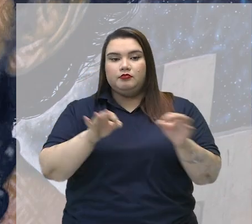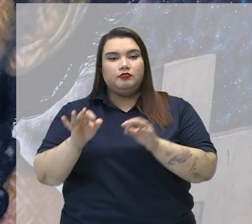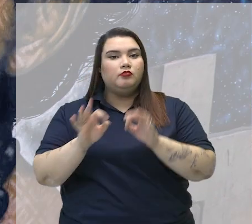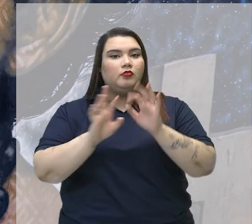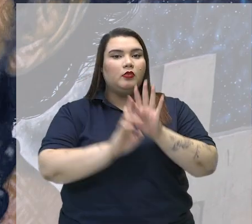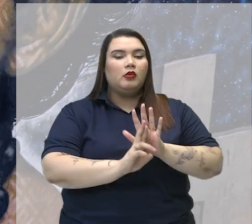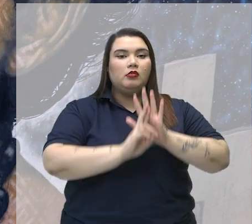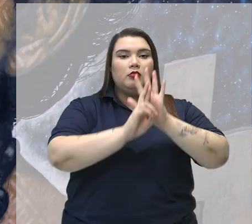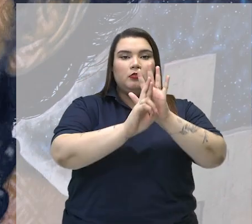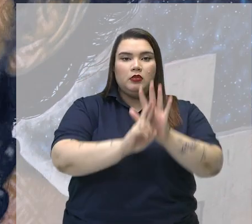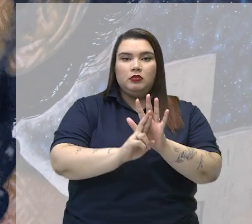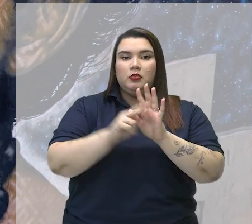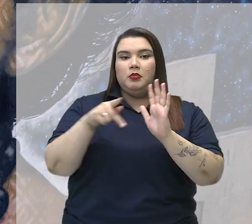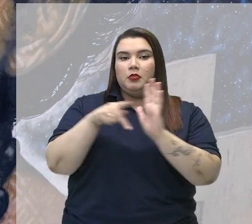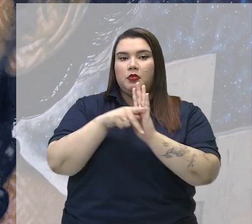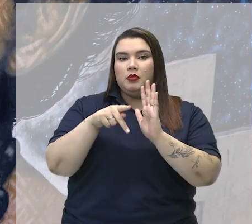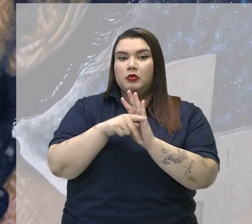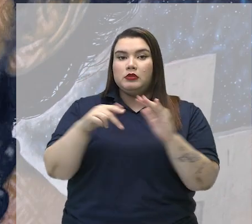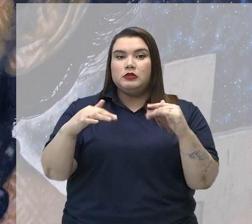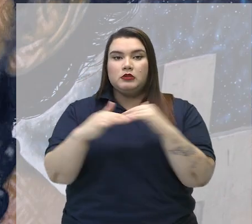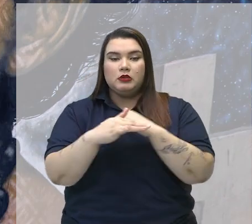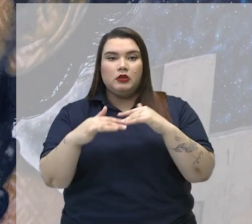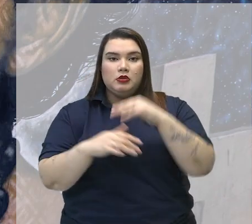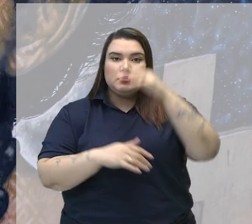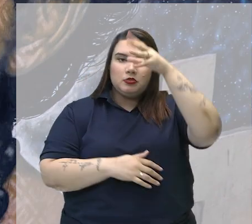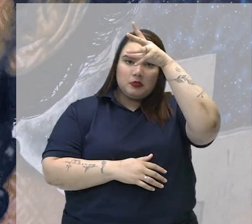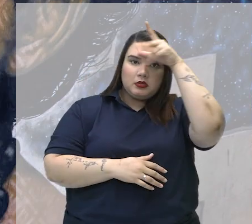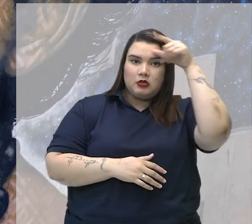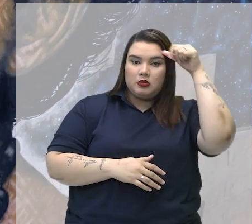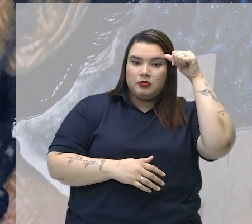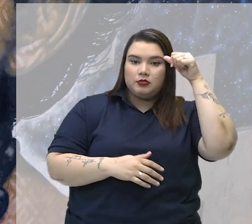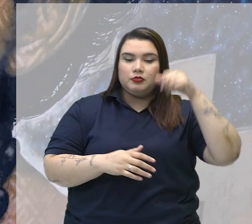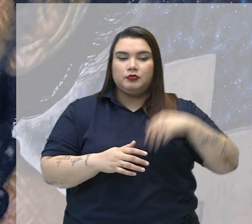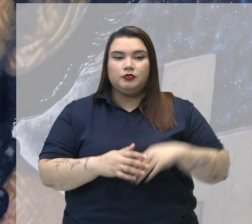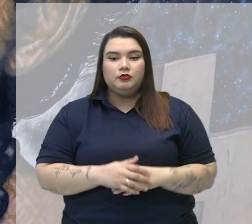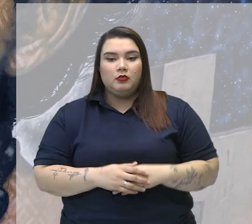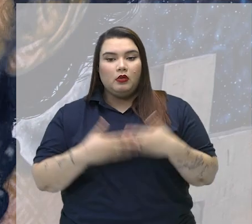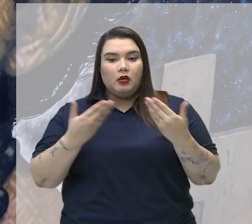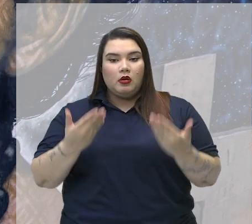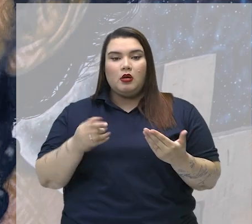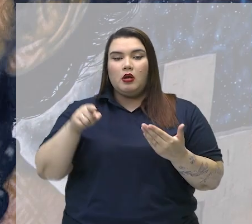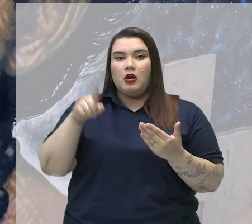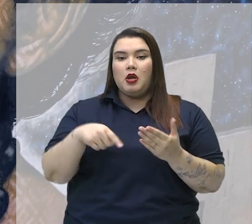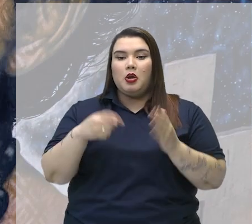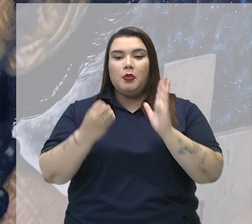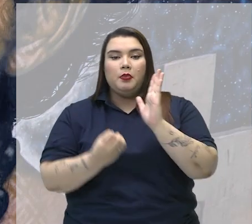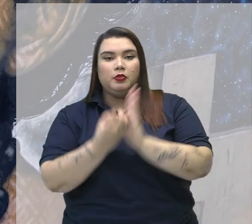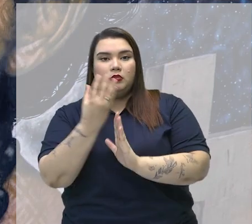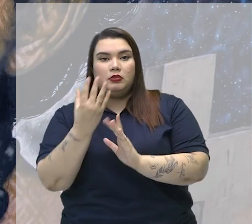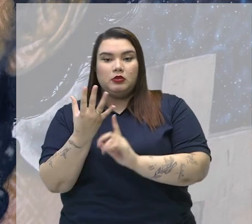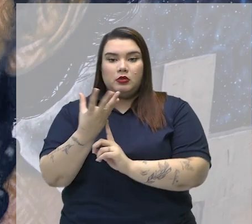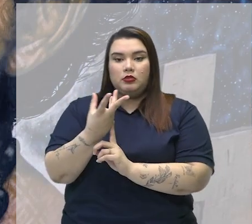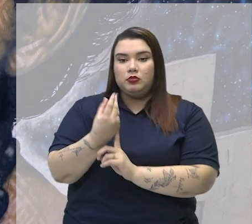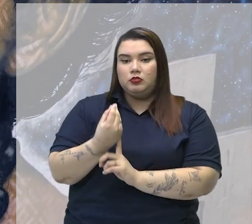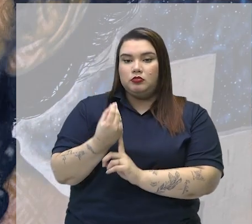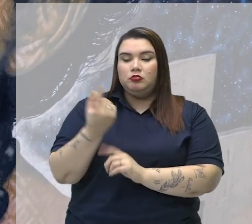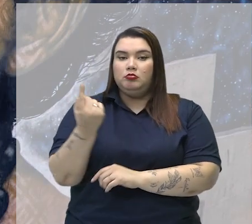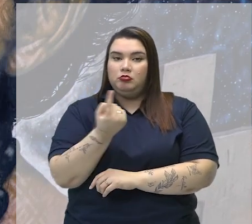aqui representado nos muros da cidade de Manaus. Então, isso aí é uma produção